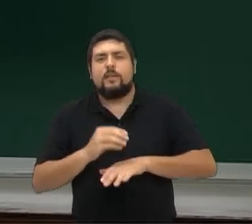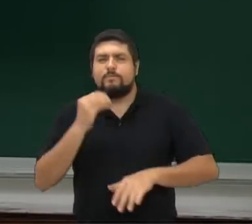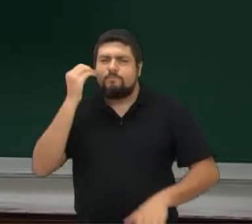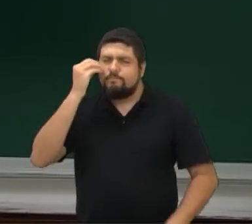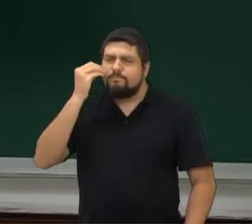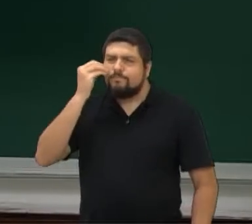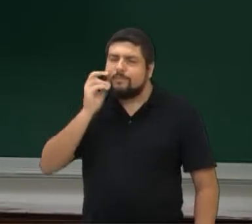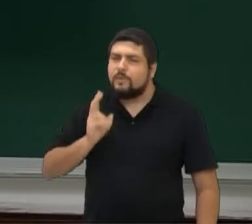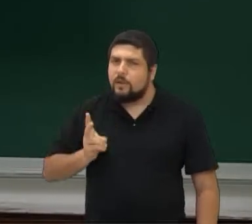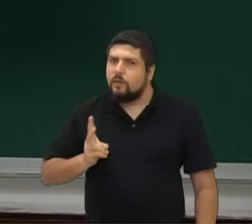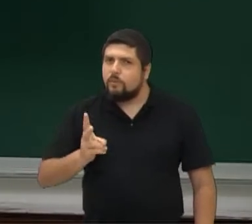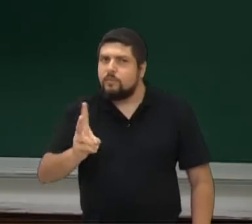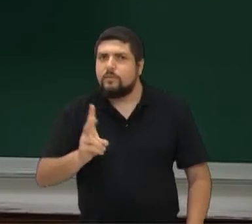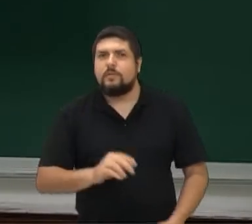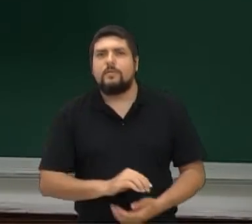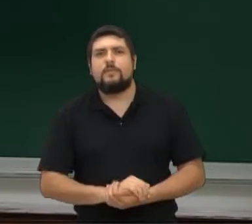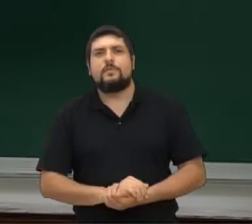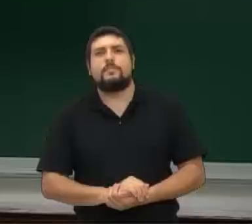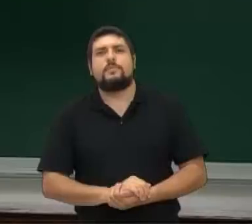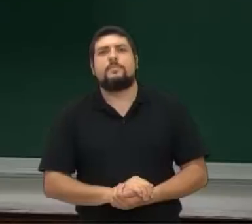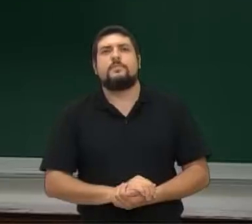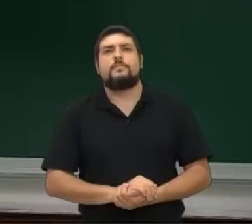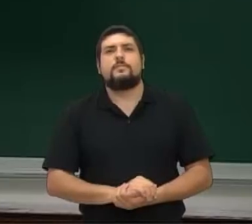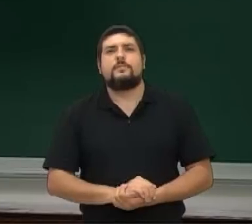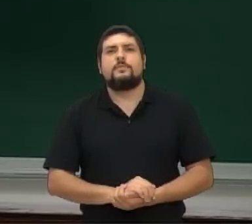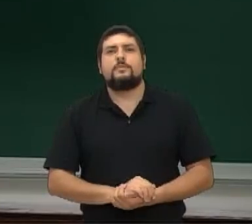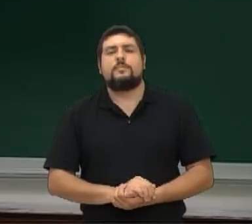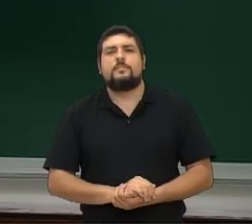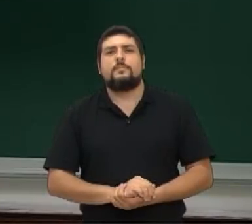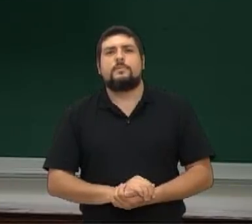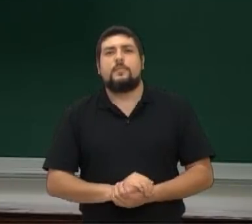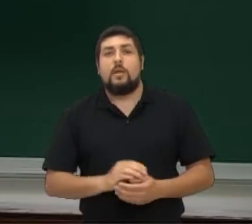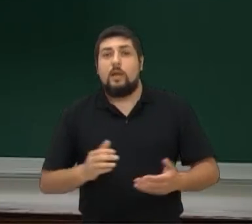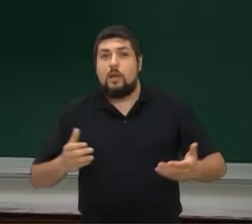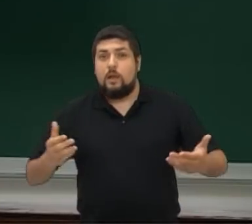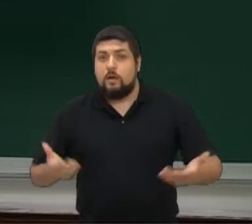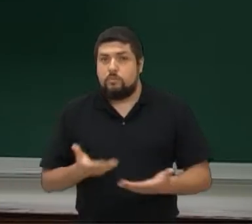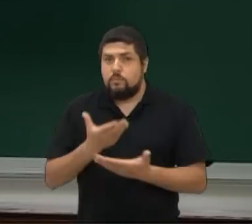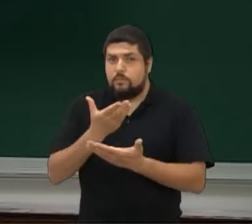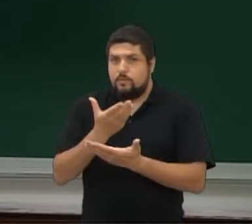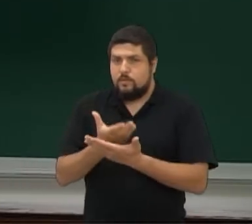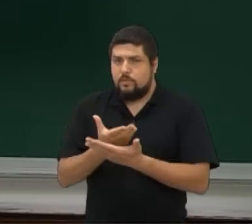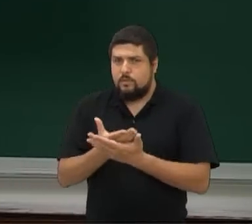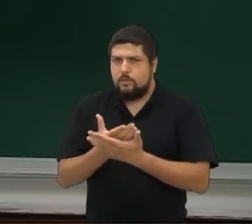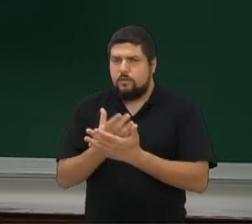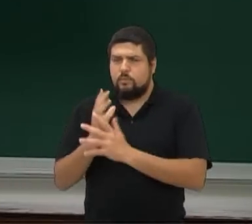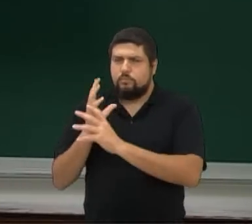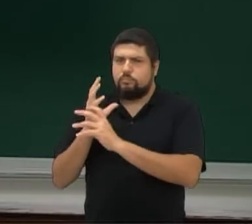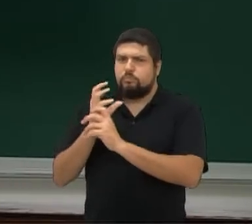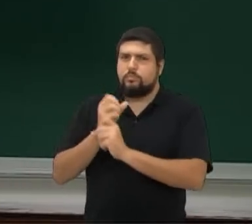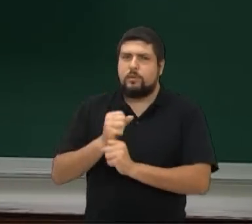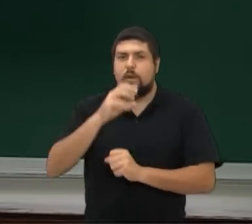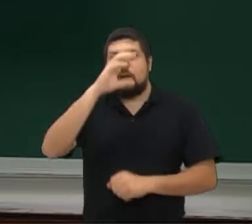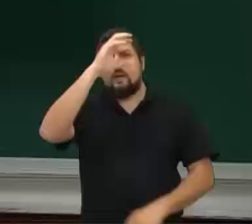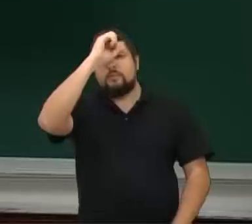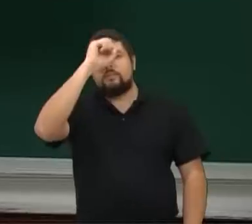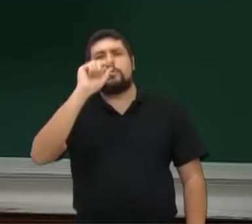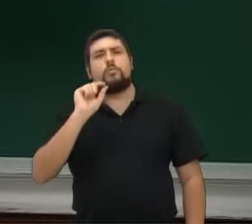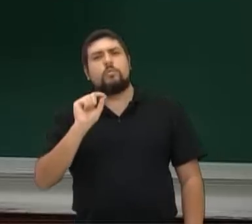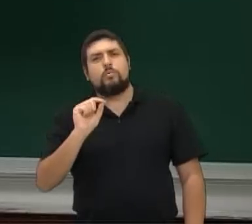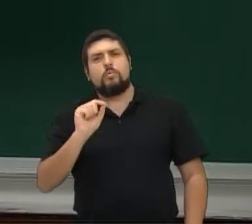o exercício, ok? Pessoal, o que nós aprendemos na aula de hoje? Nós falamos sobre